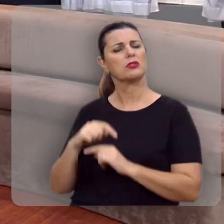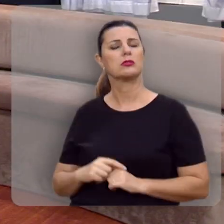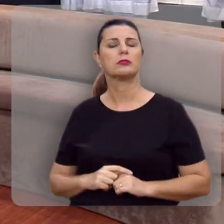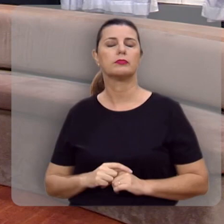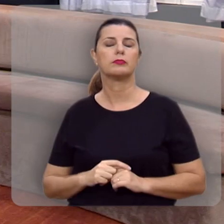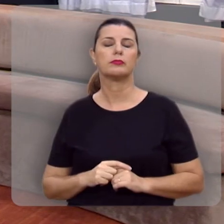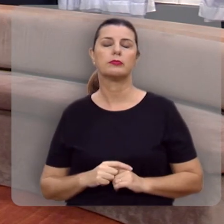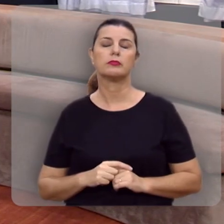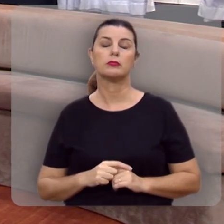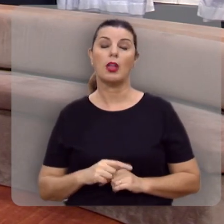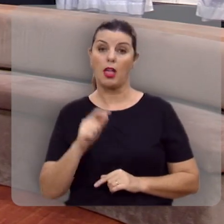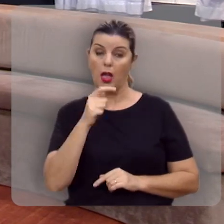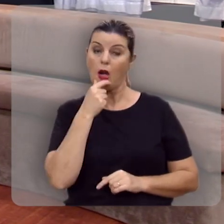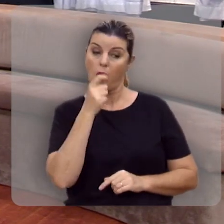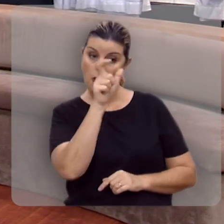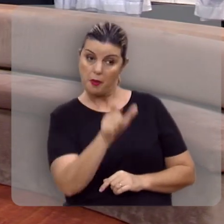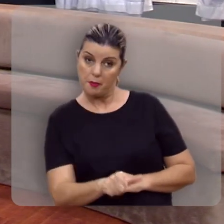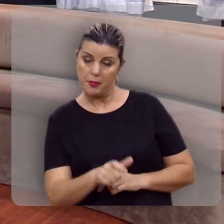Este homem